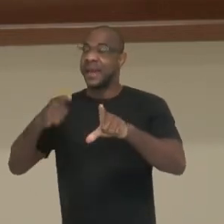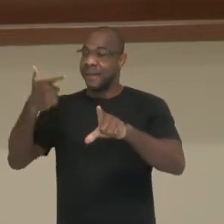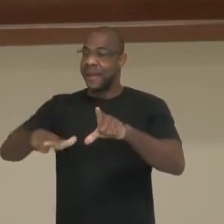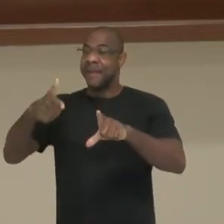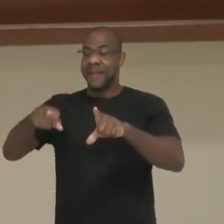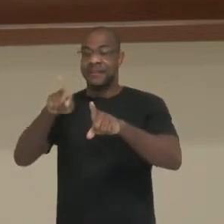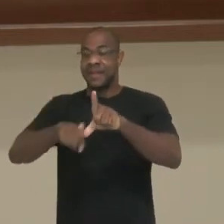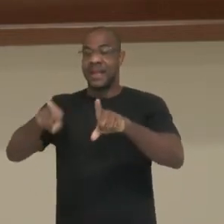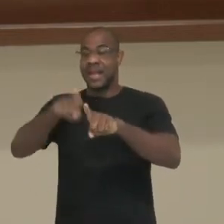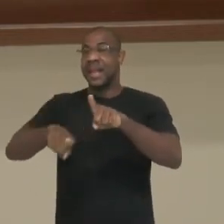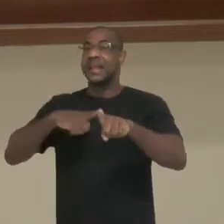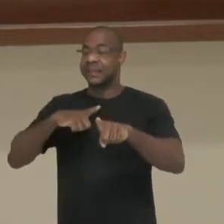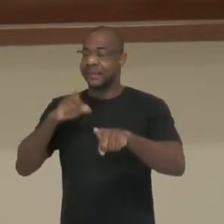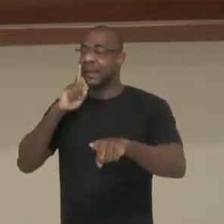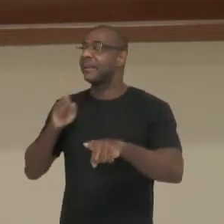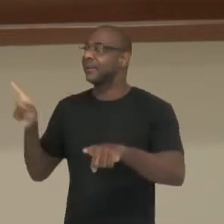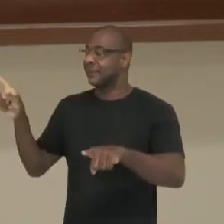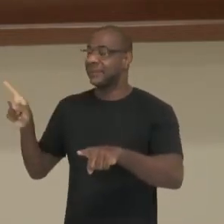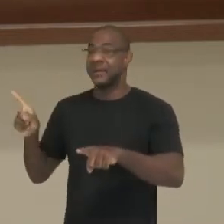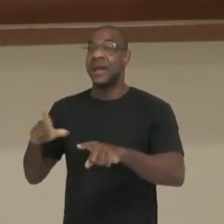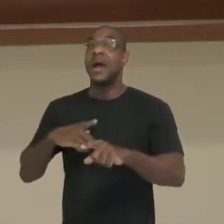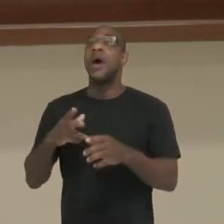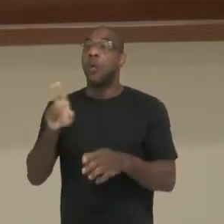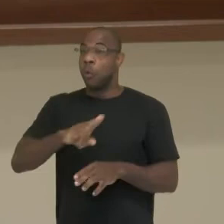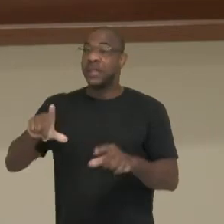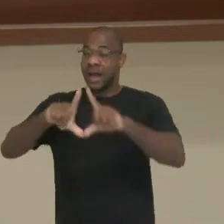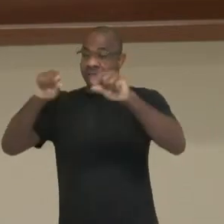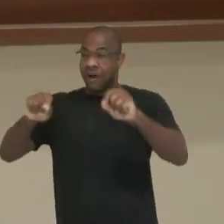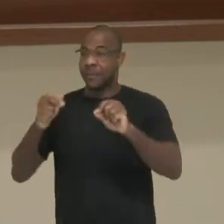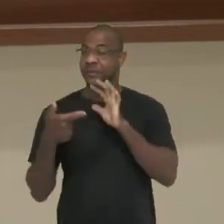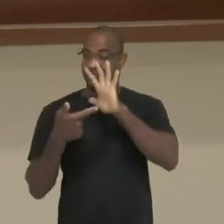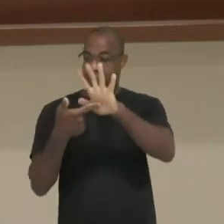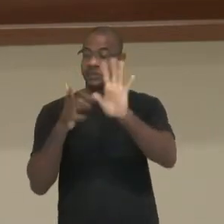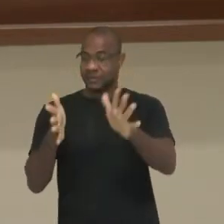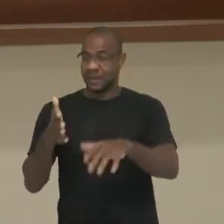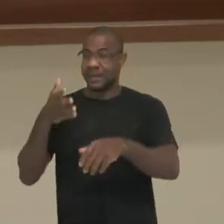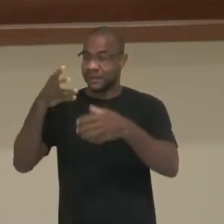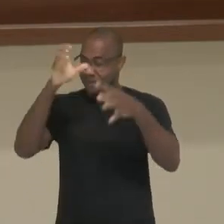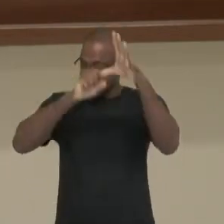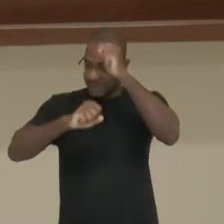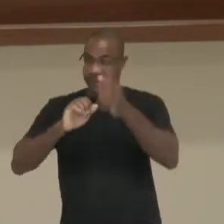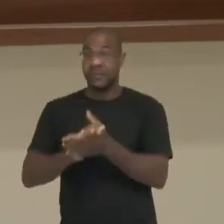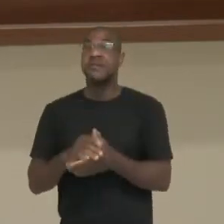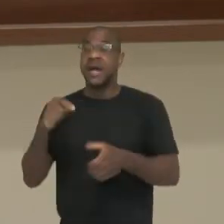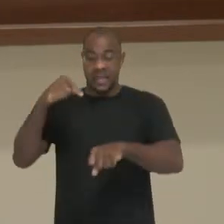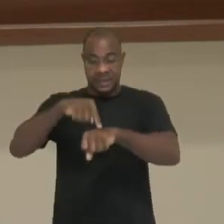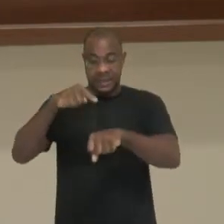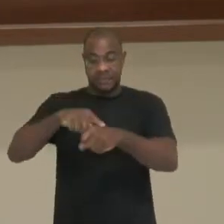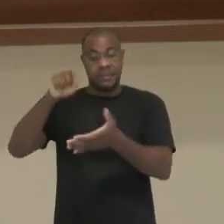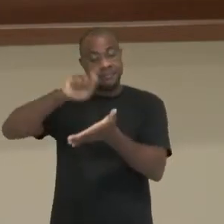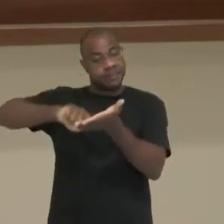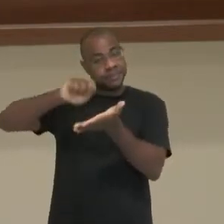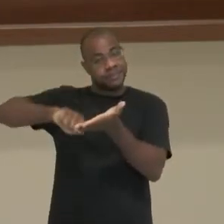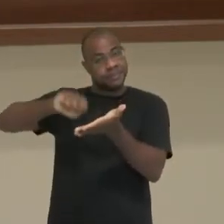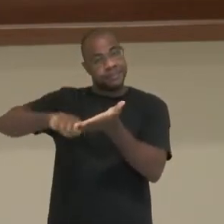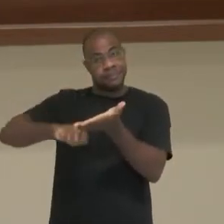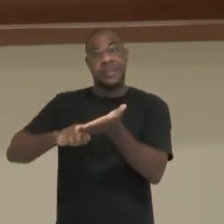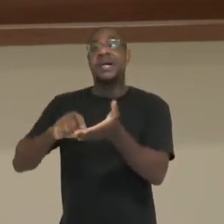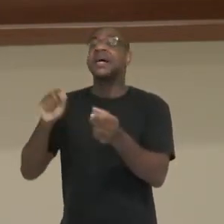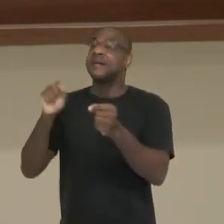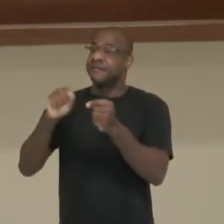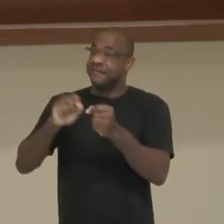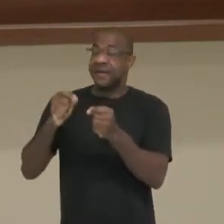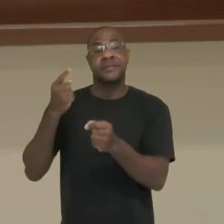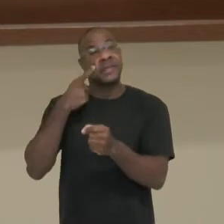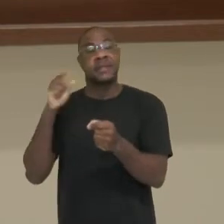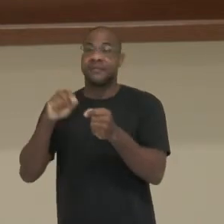acabei de passar para vocês. Então eu vou dar um tempo para que você aí anote no seu caderno, resolva e daí nós já